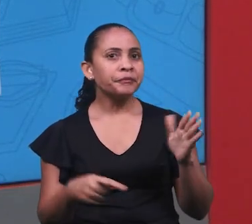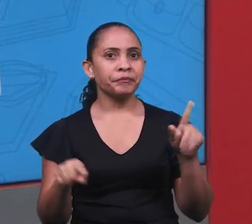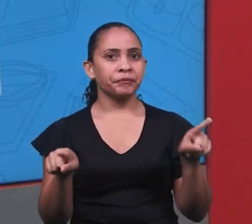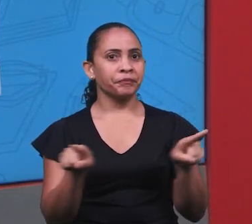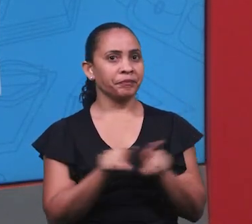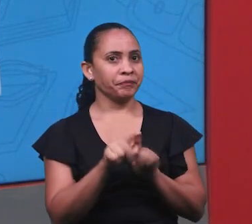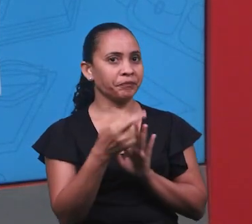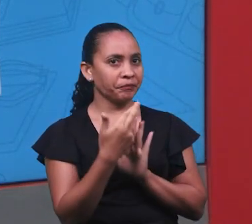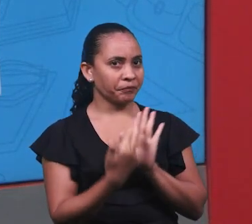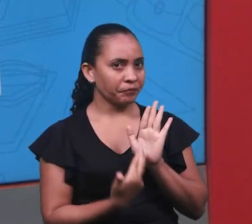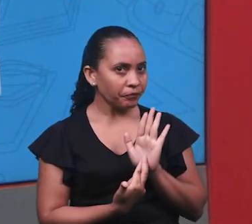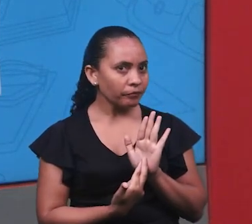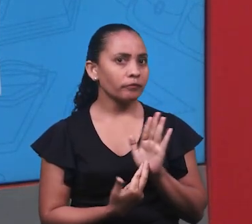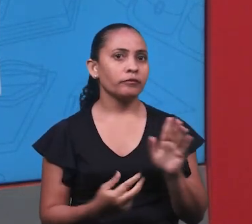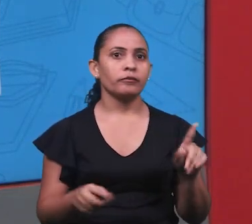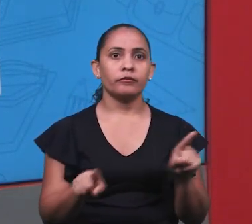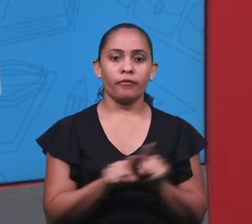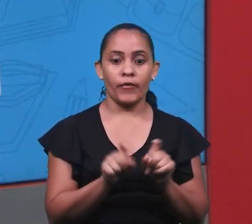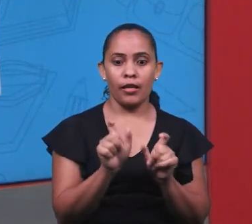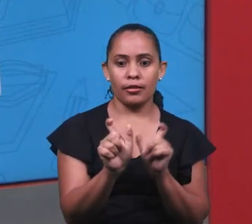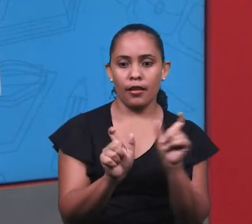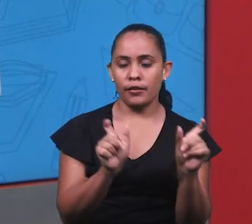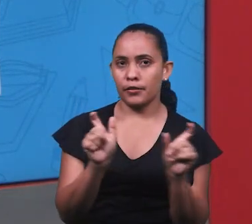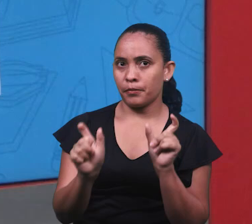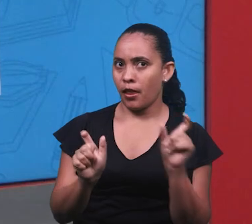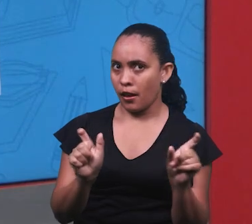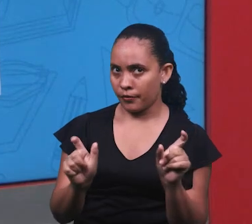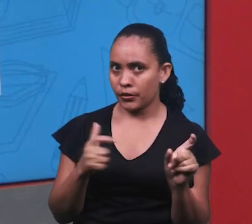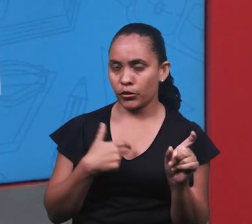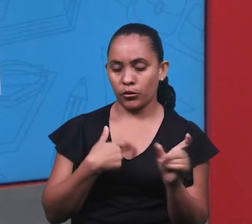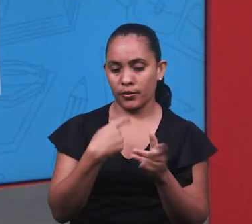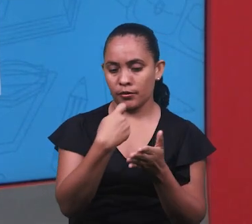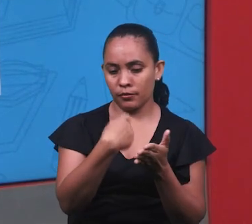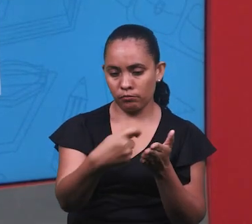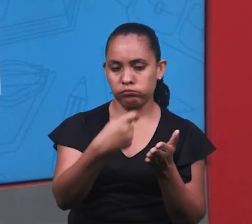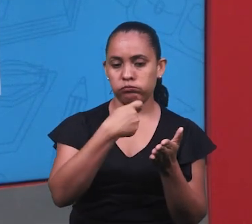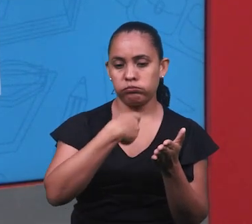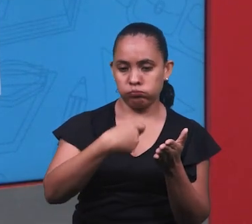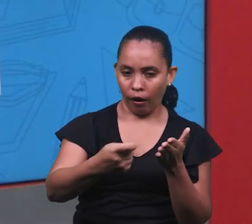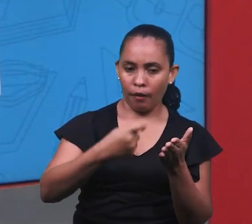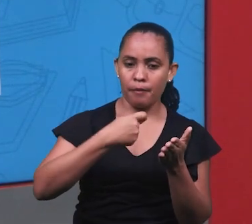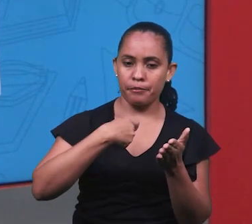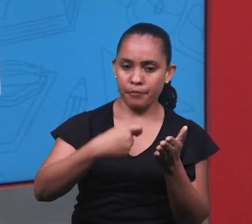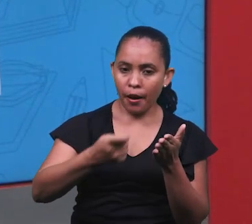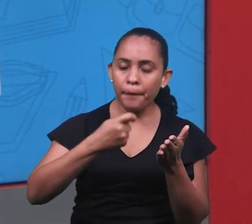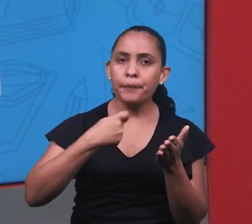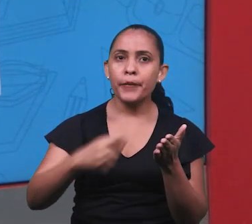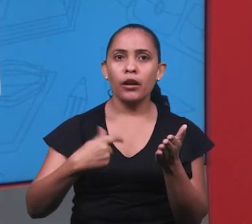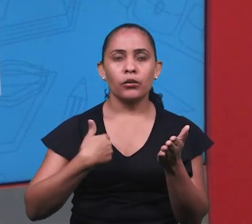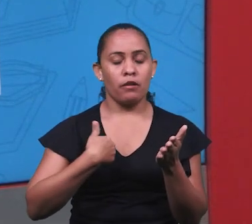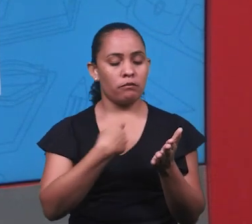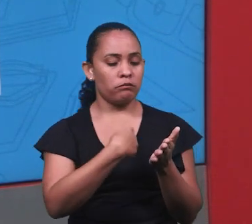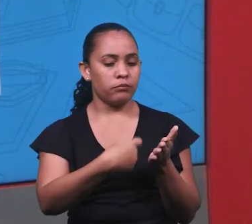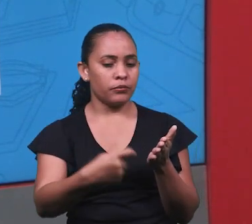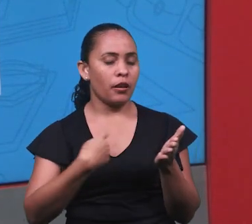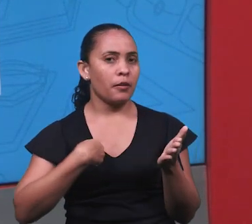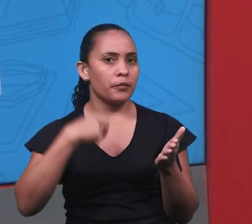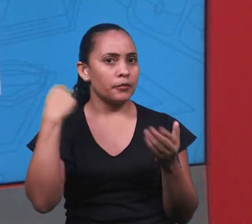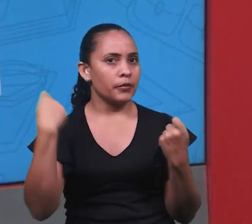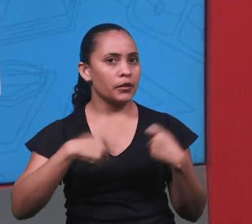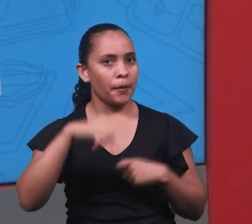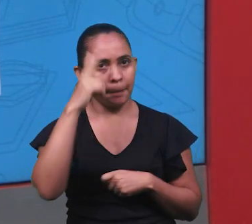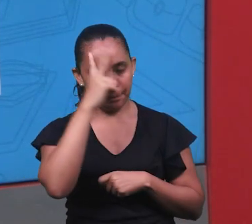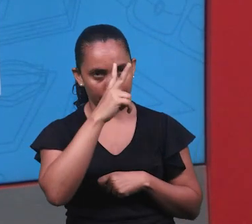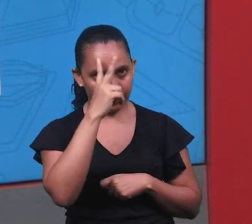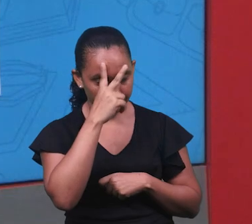registro e escolha vocabular. Então, quando eu estou fazendo a minha redação, que eu estou fazendo a seleção dos meus argumentos, eu já tenho que levar em consideração